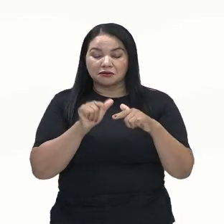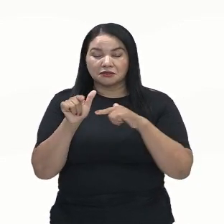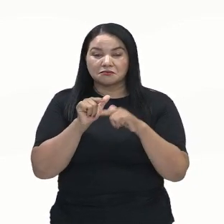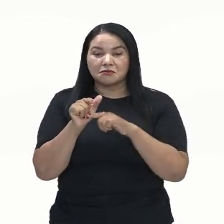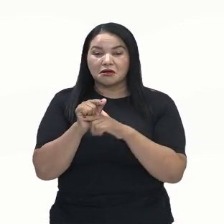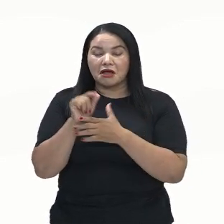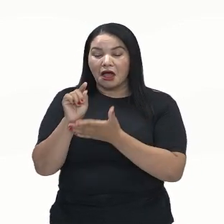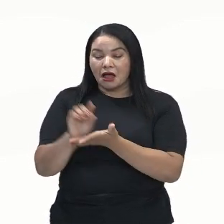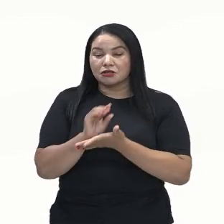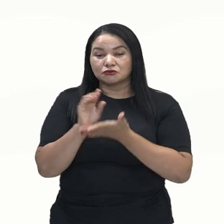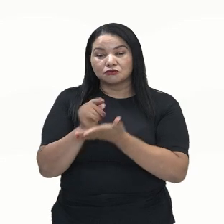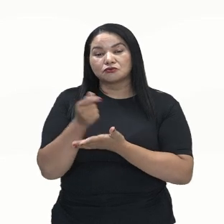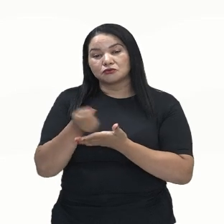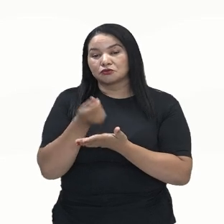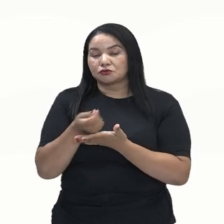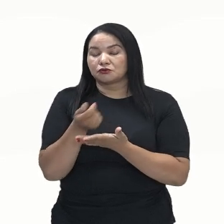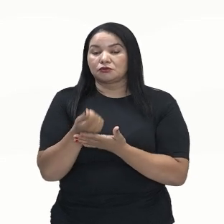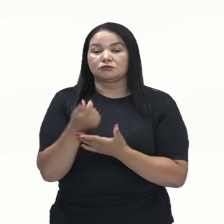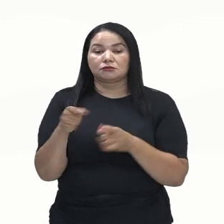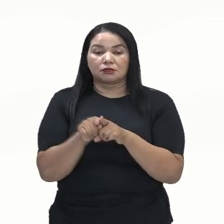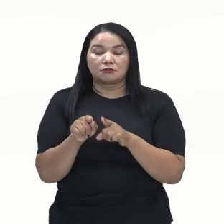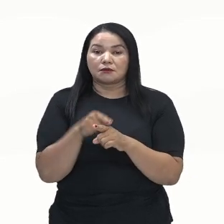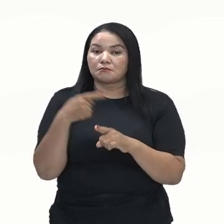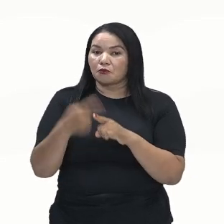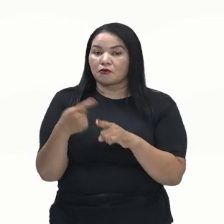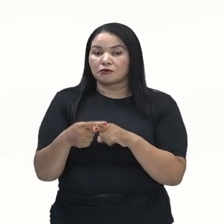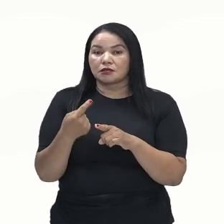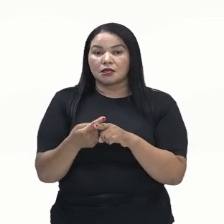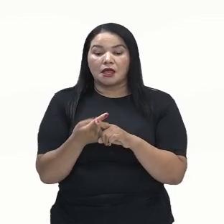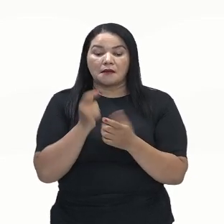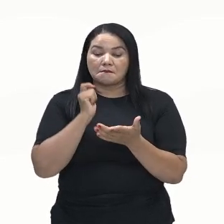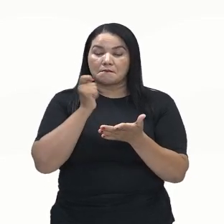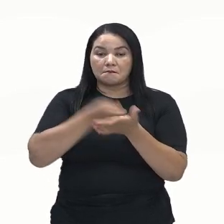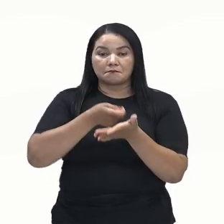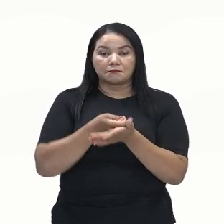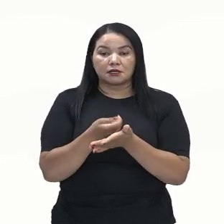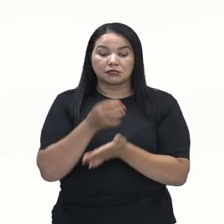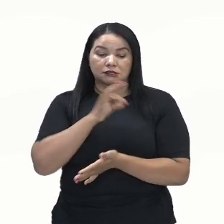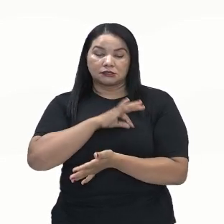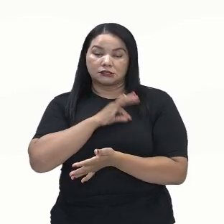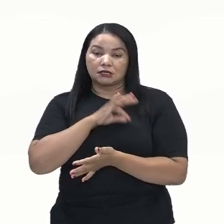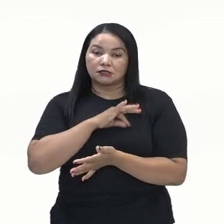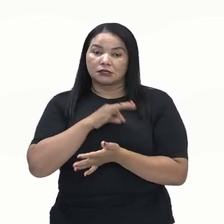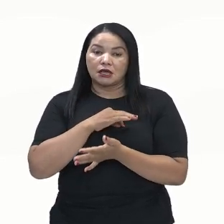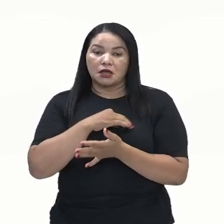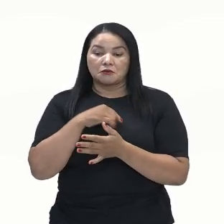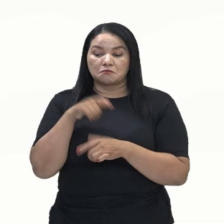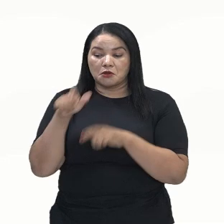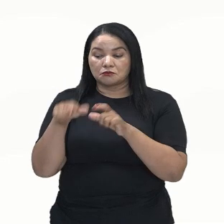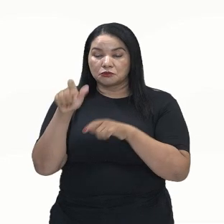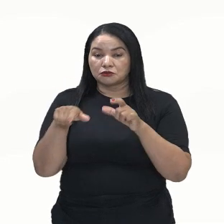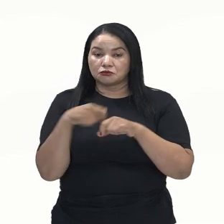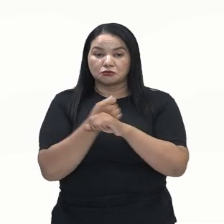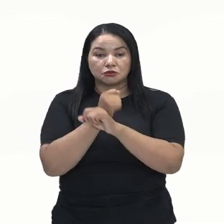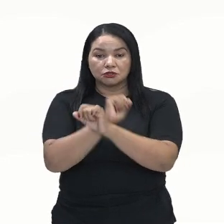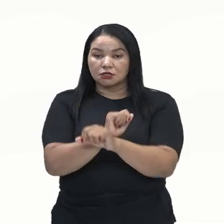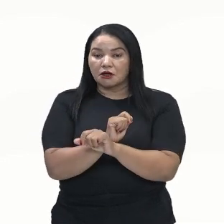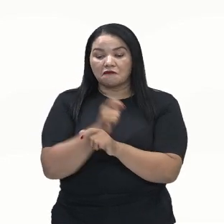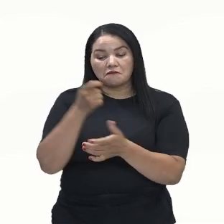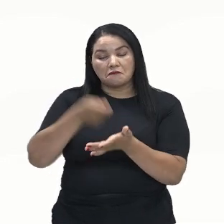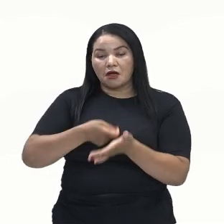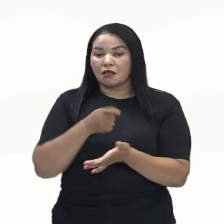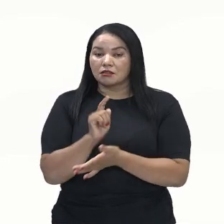lucros, uma vez que eles não pagavam salário para a grande quantidade de trabalhadores escravizados